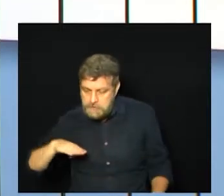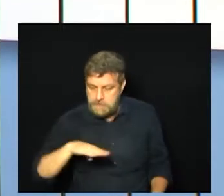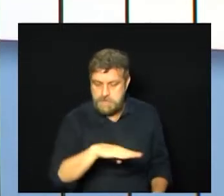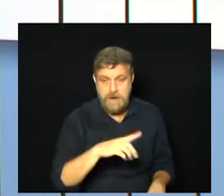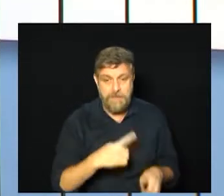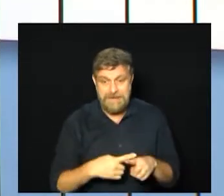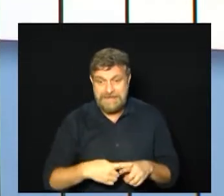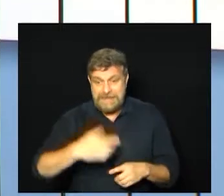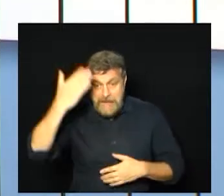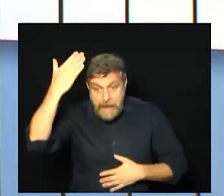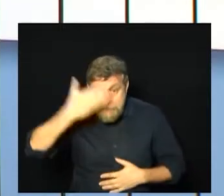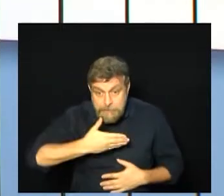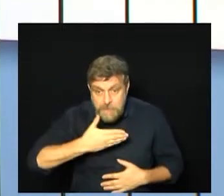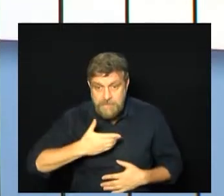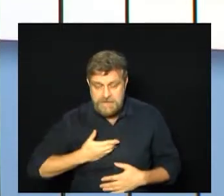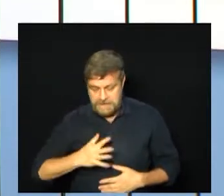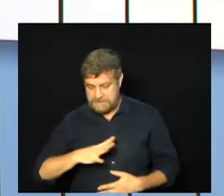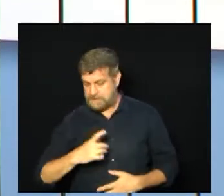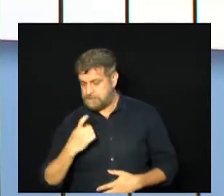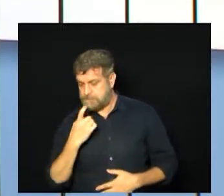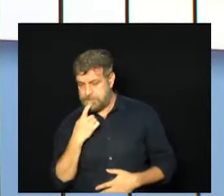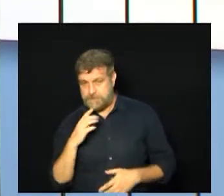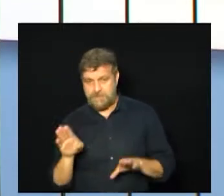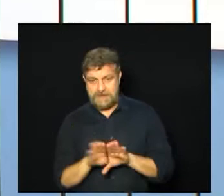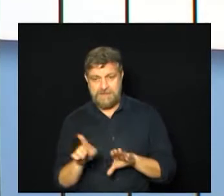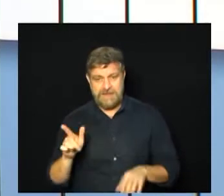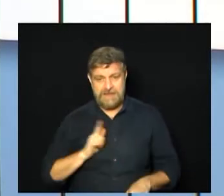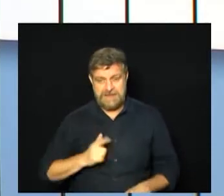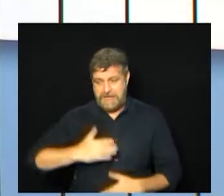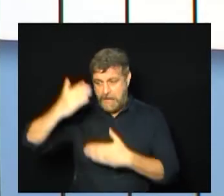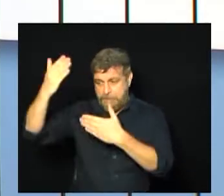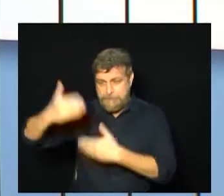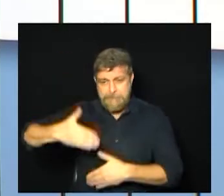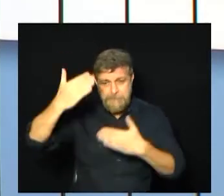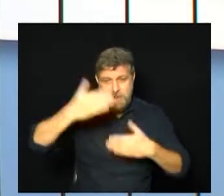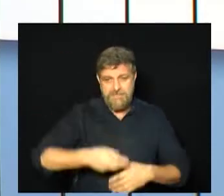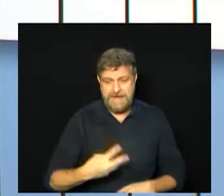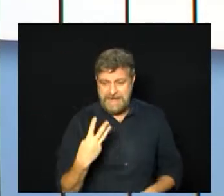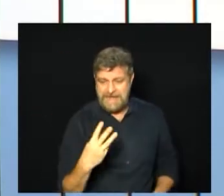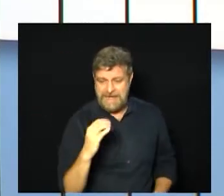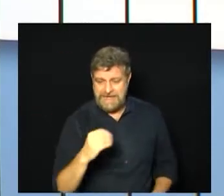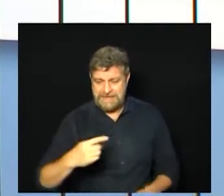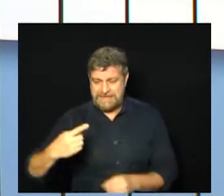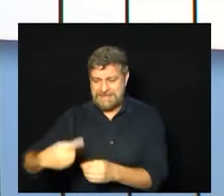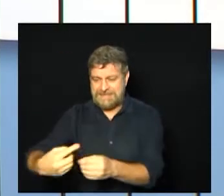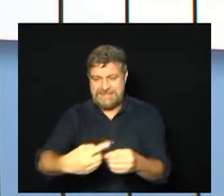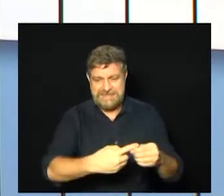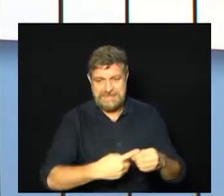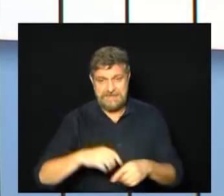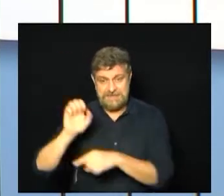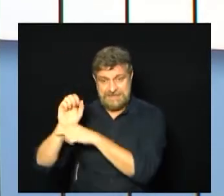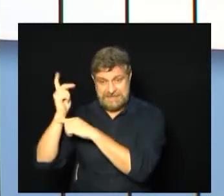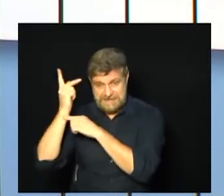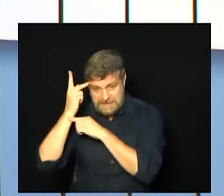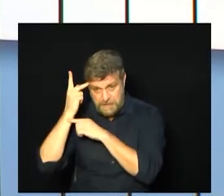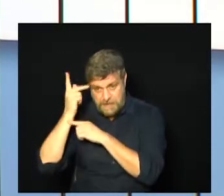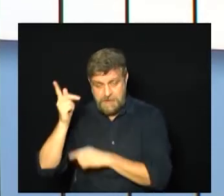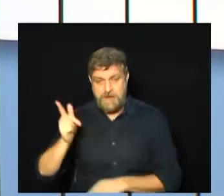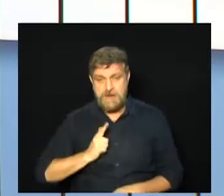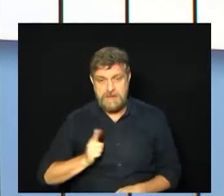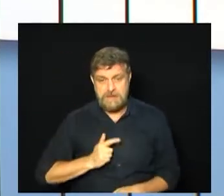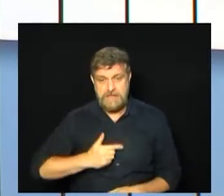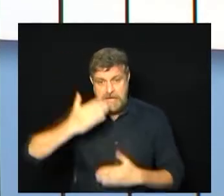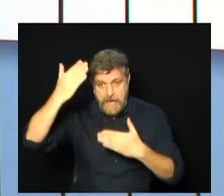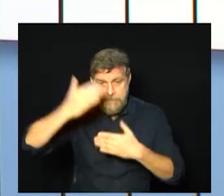porque além de Campinas, a gente tem provas em mais 30 cidades do estado de São Paulo. Temos provas